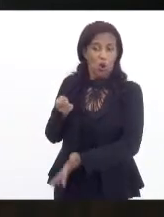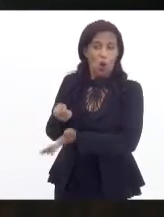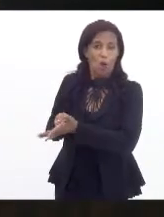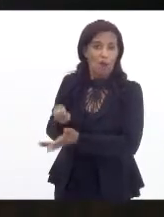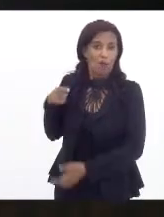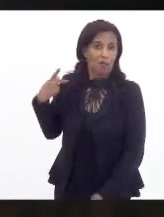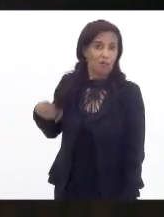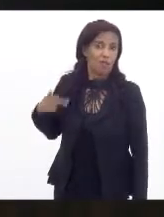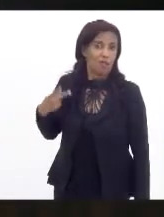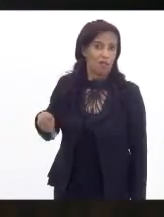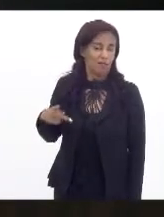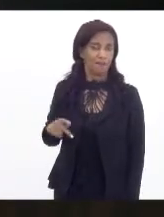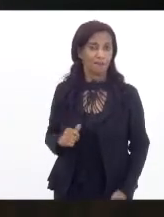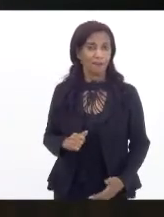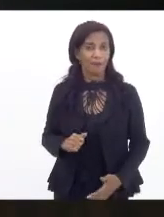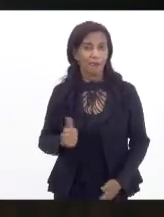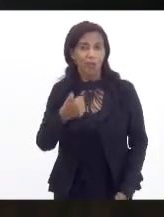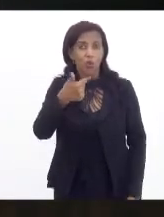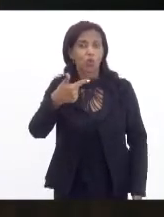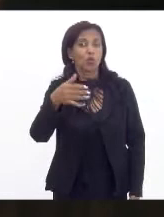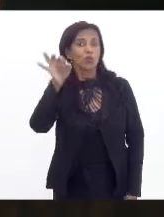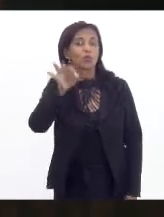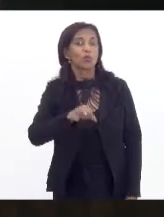Guedes 12% do ICMS